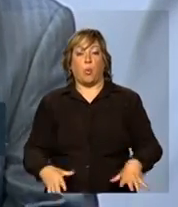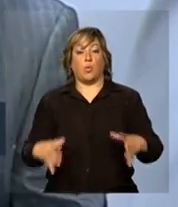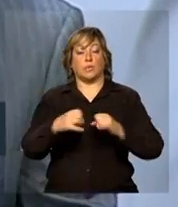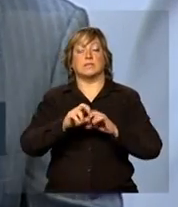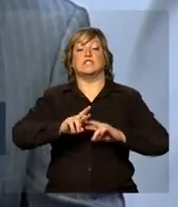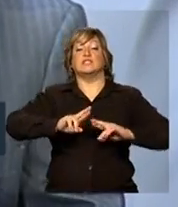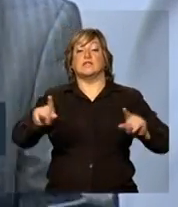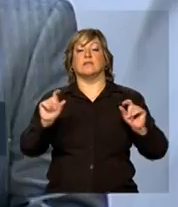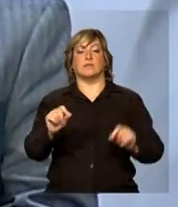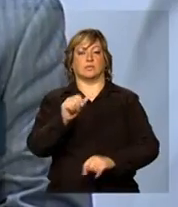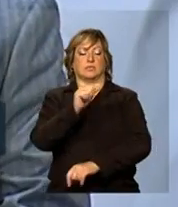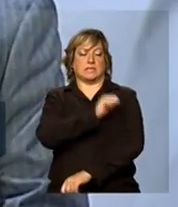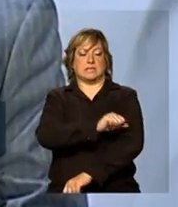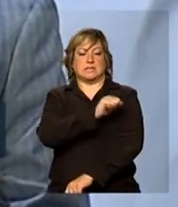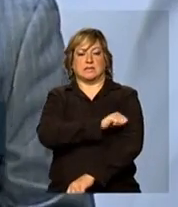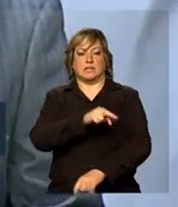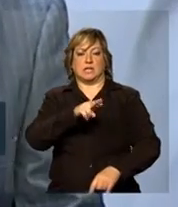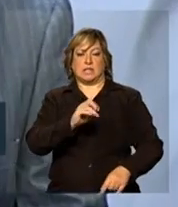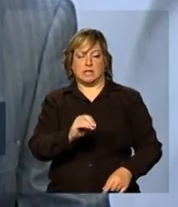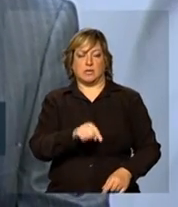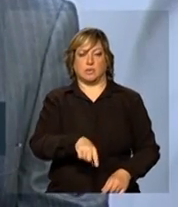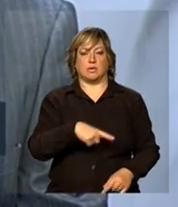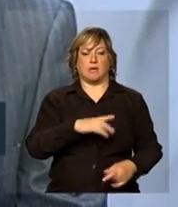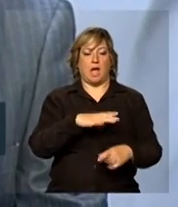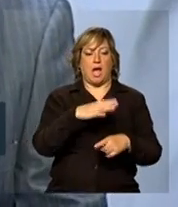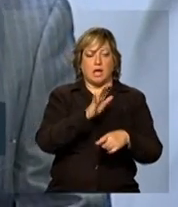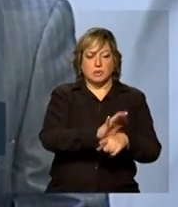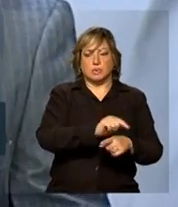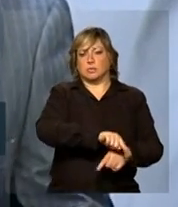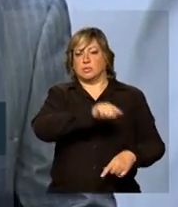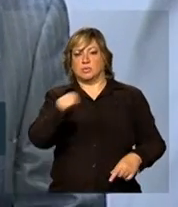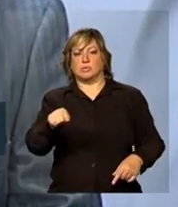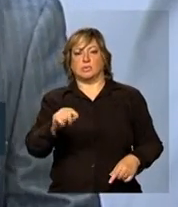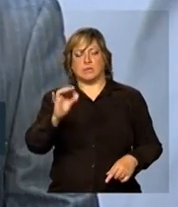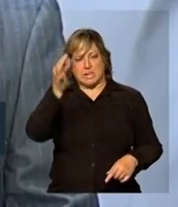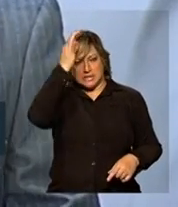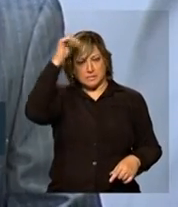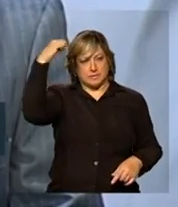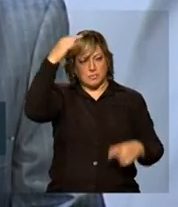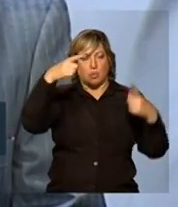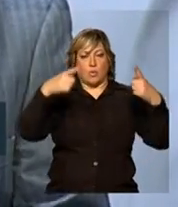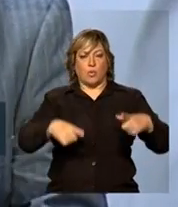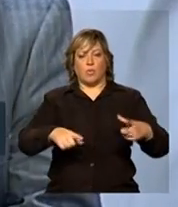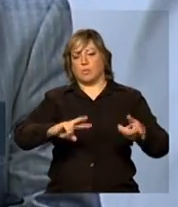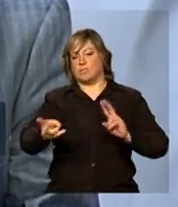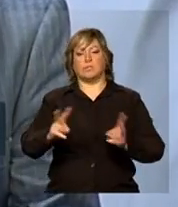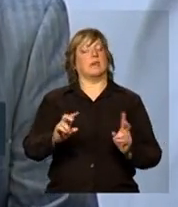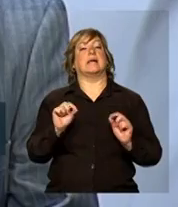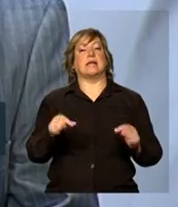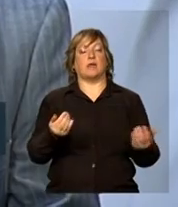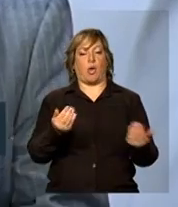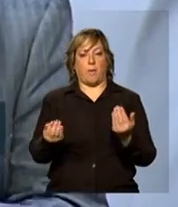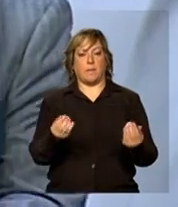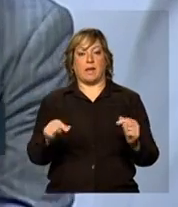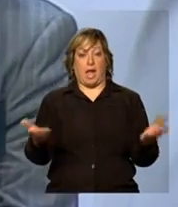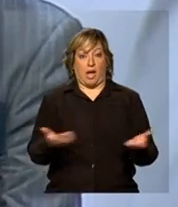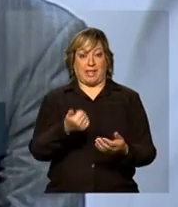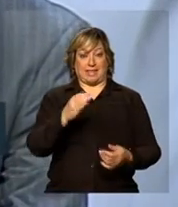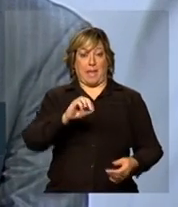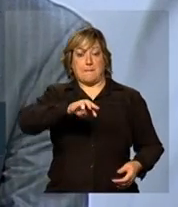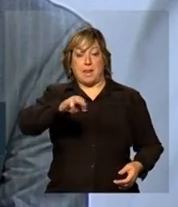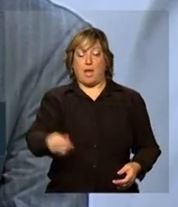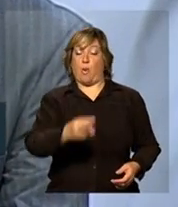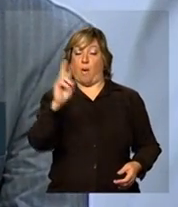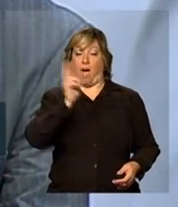centro do Rio de Janeiro apoiar a implantação de transplantes no Espírito Santo ou vice-versa. Então, nós estamos colocando esse ano 10 milhões de